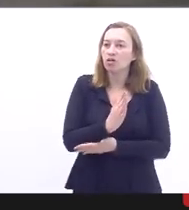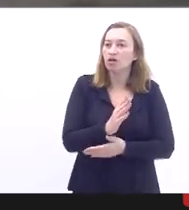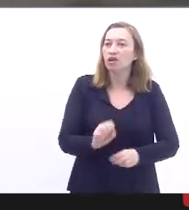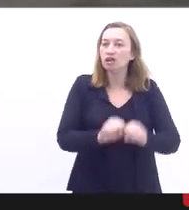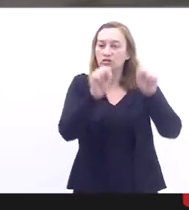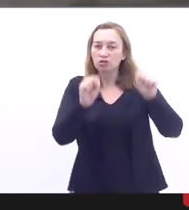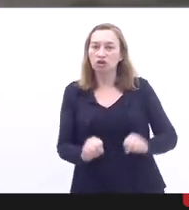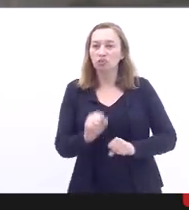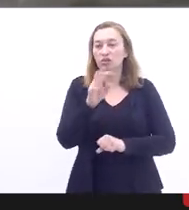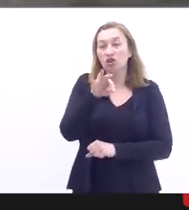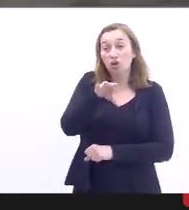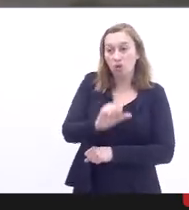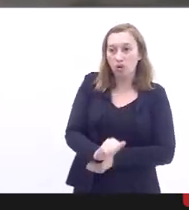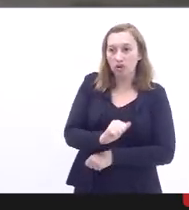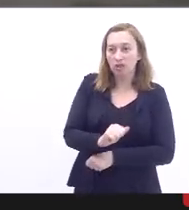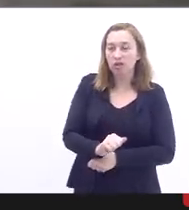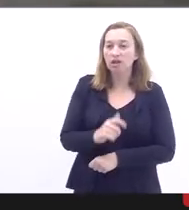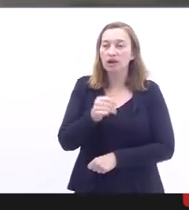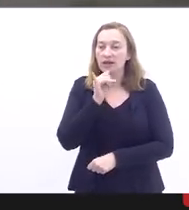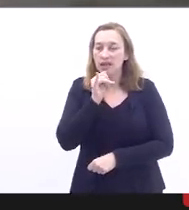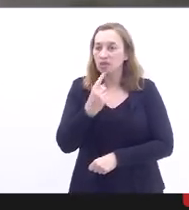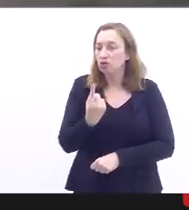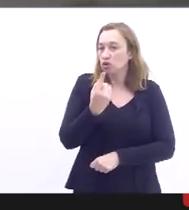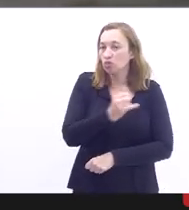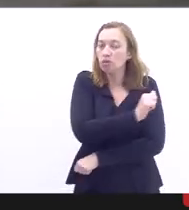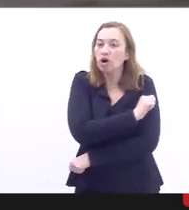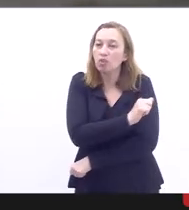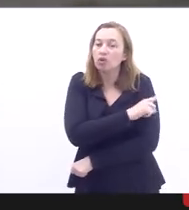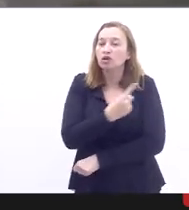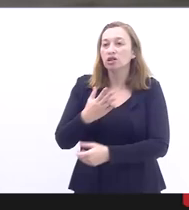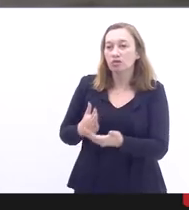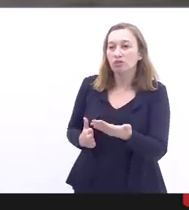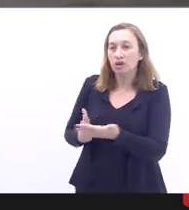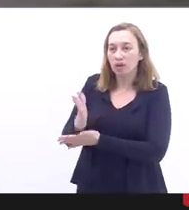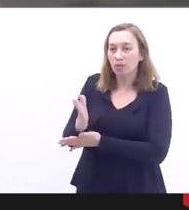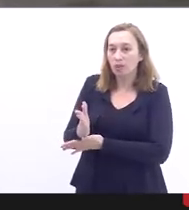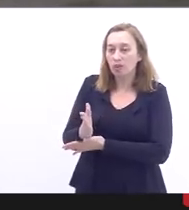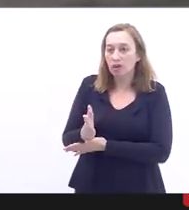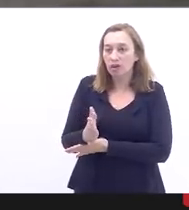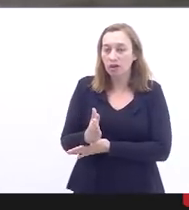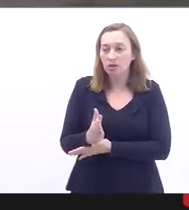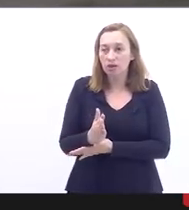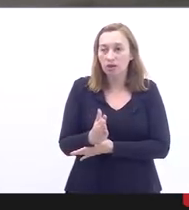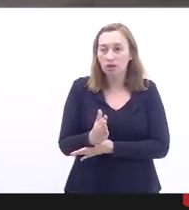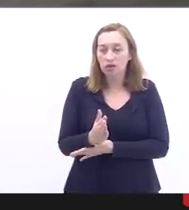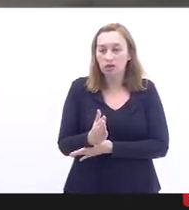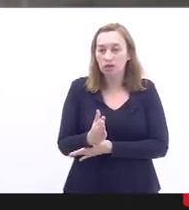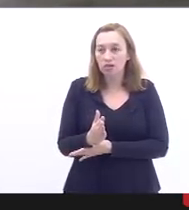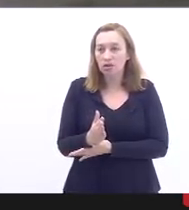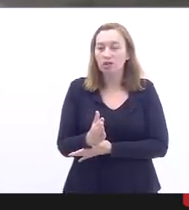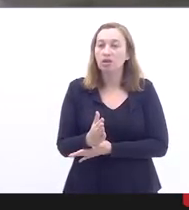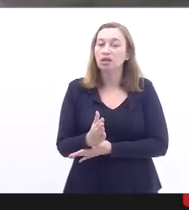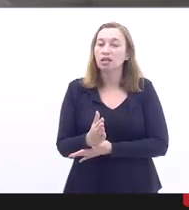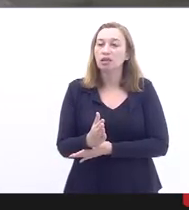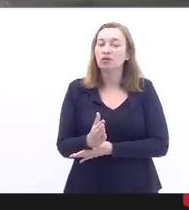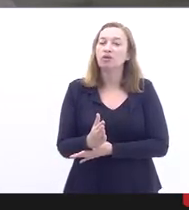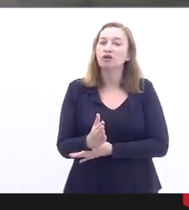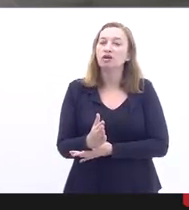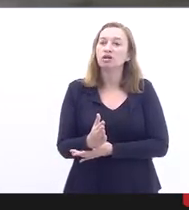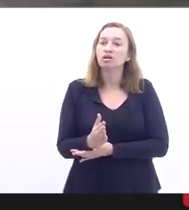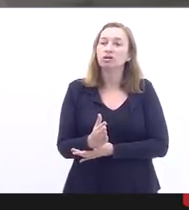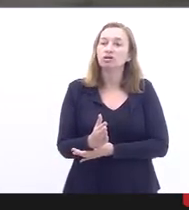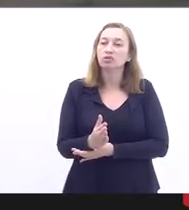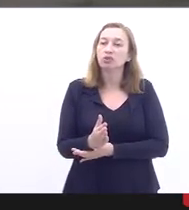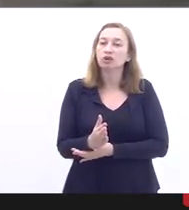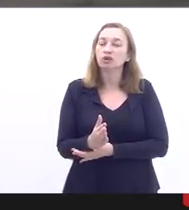no sistema de contas a gente tem caso por exemplo de uma estudante que foi aprovado na Jéssica Evelyn do centro de ciências do homem que foi